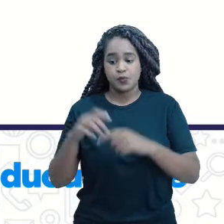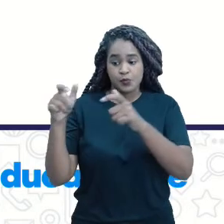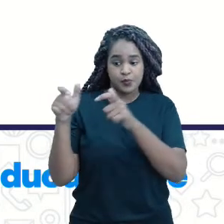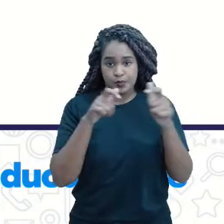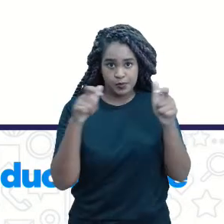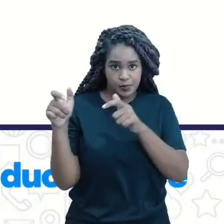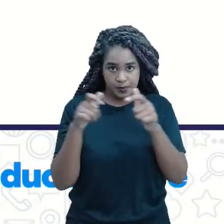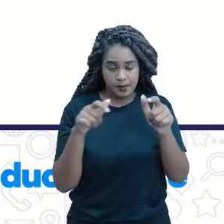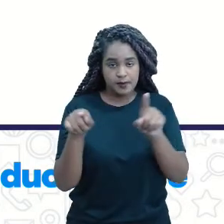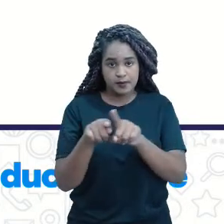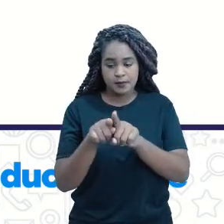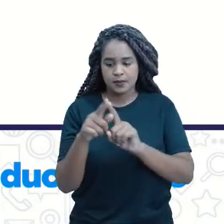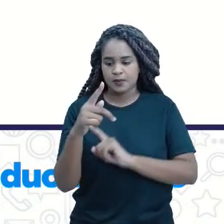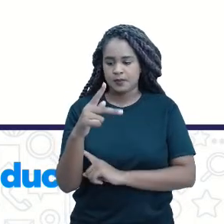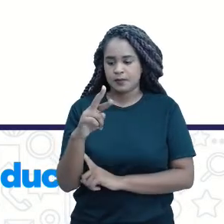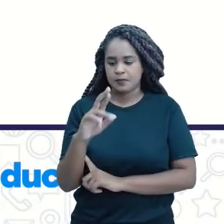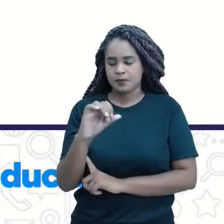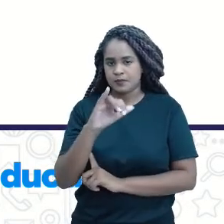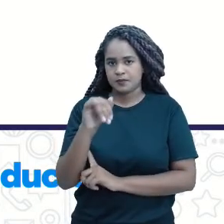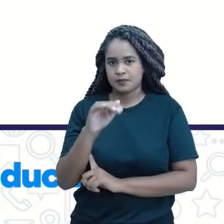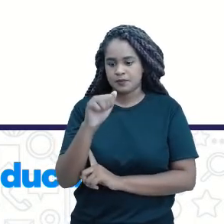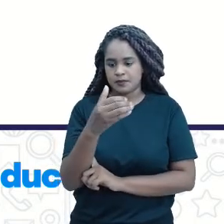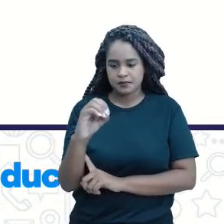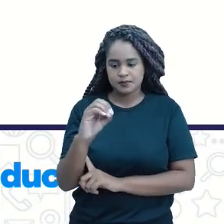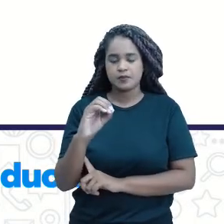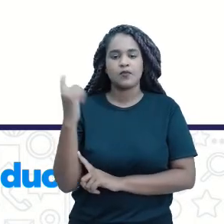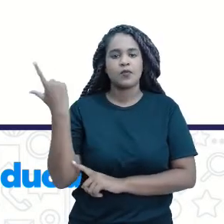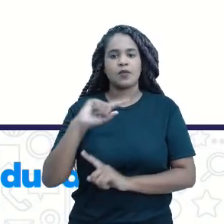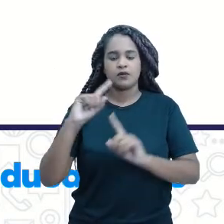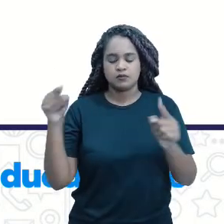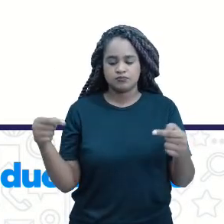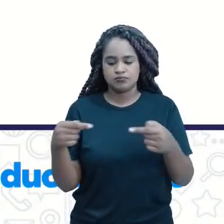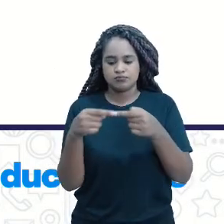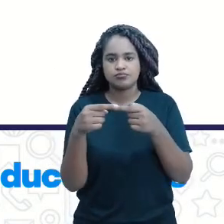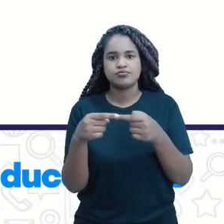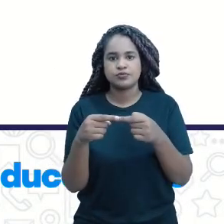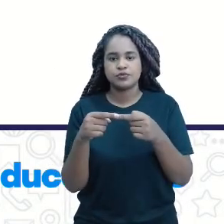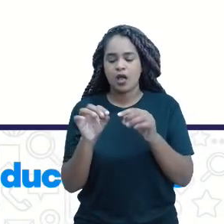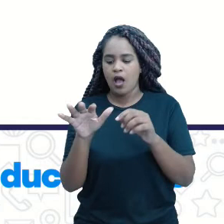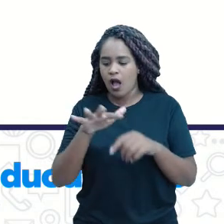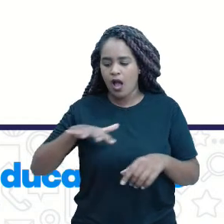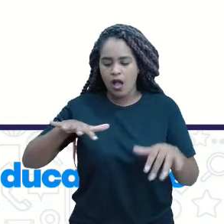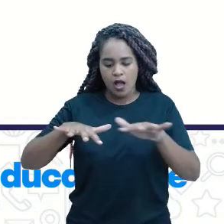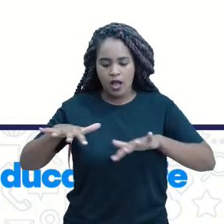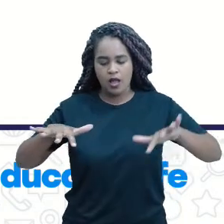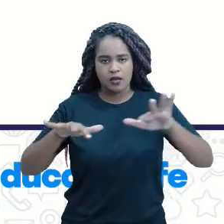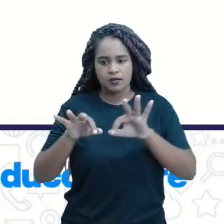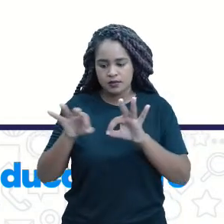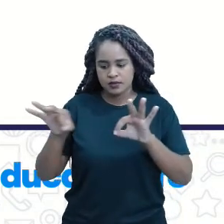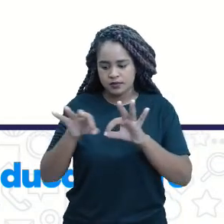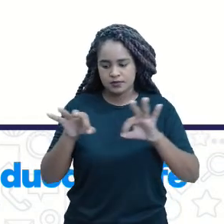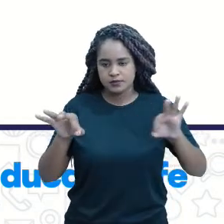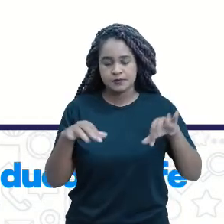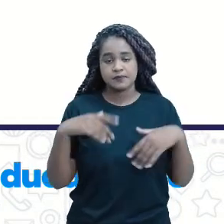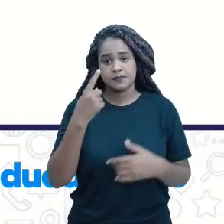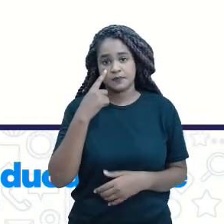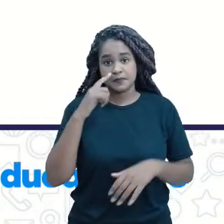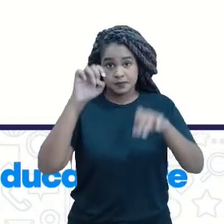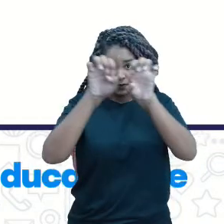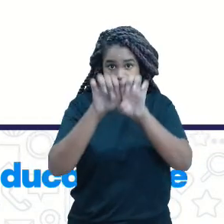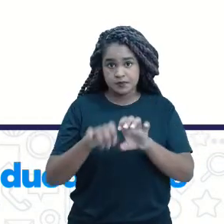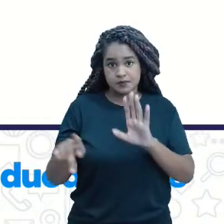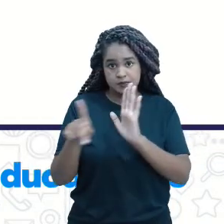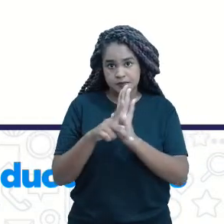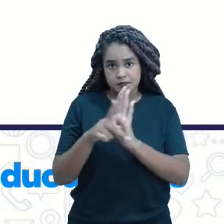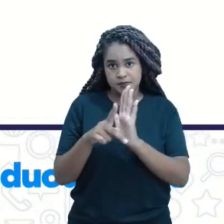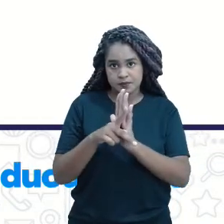posição e projeção, a gente vai identificar qual é o segmento que a gente está falando. Então, vê lá. Agora a gente trouxe a estrutura